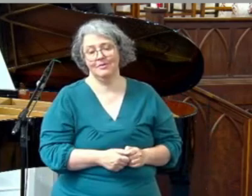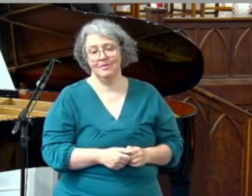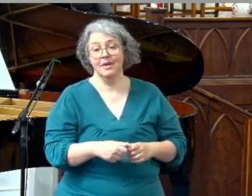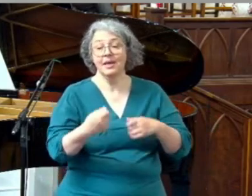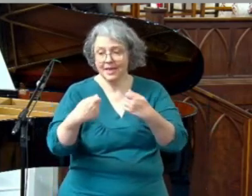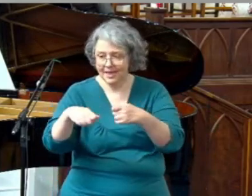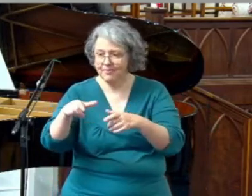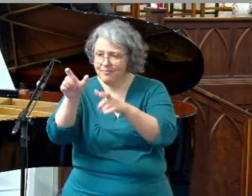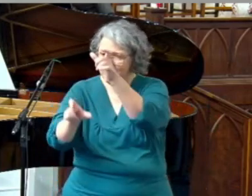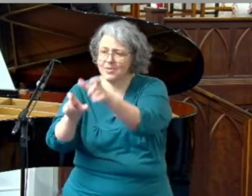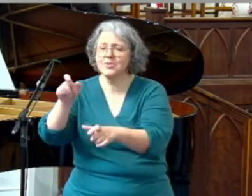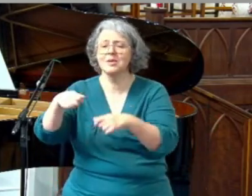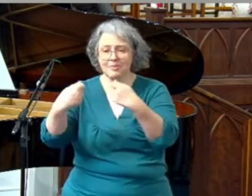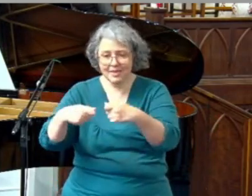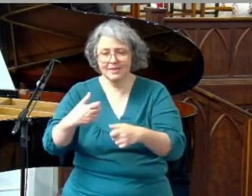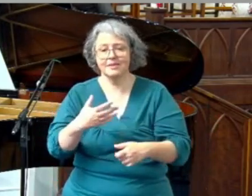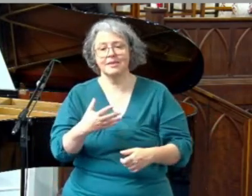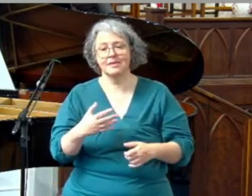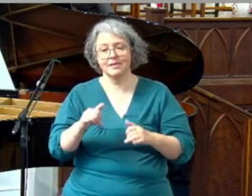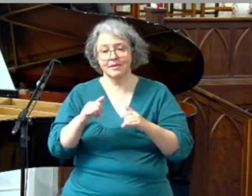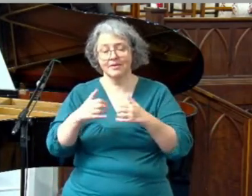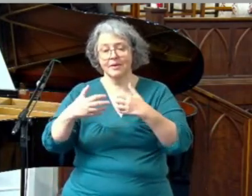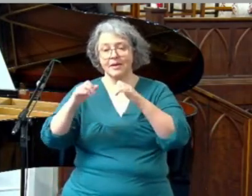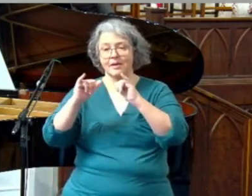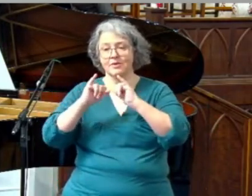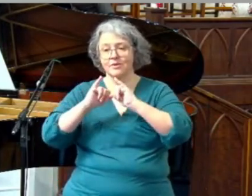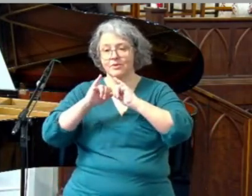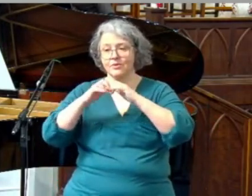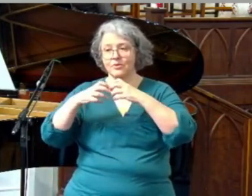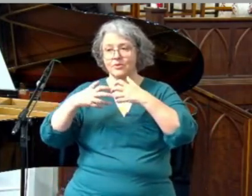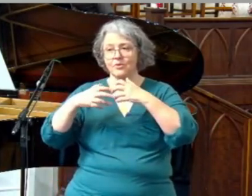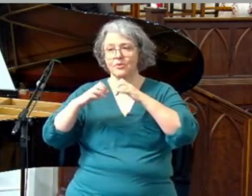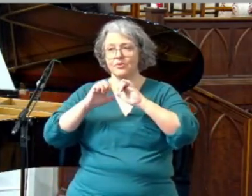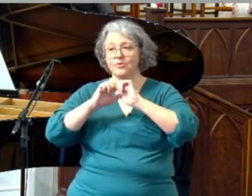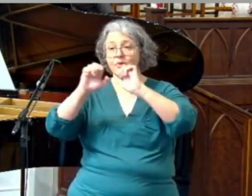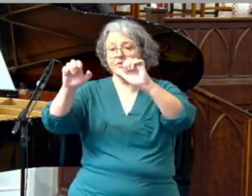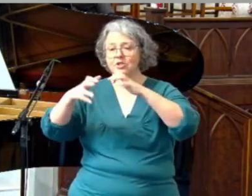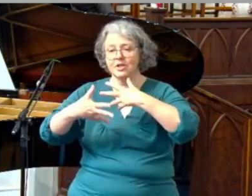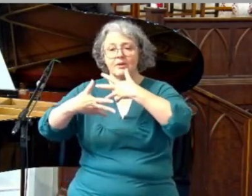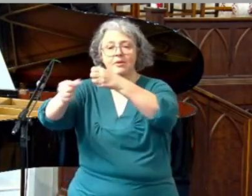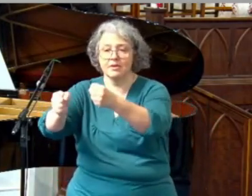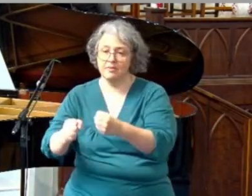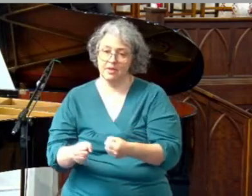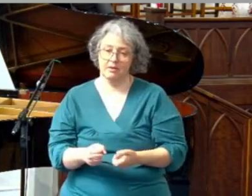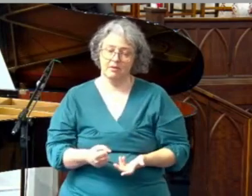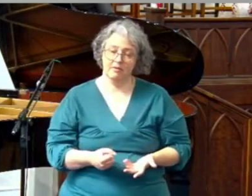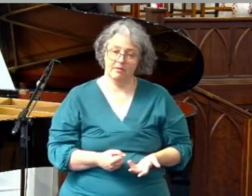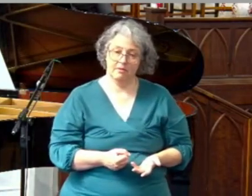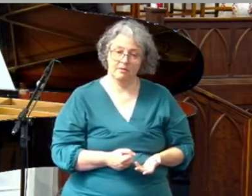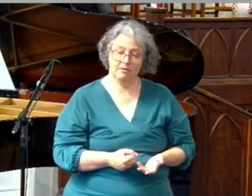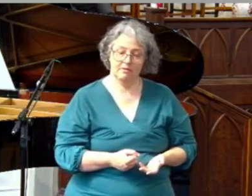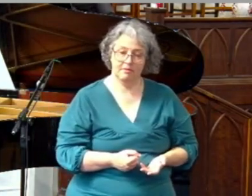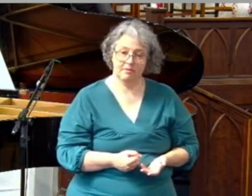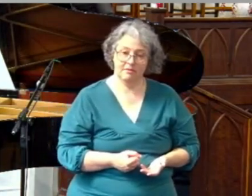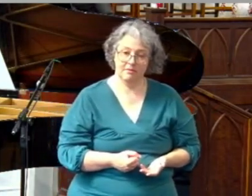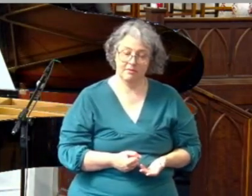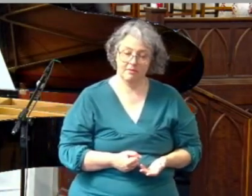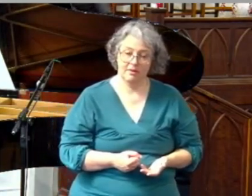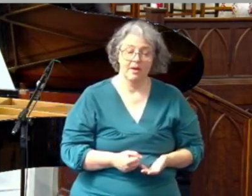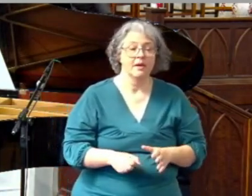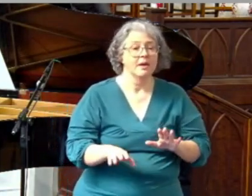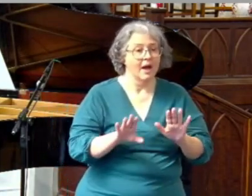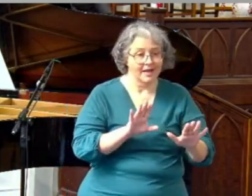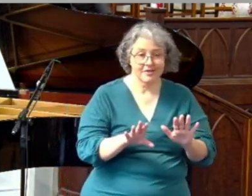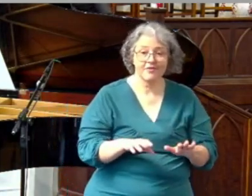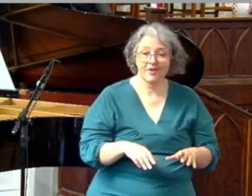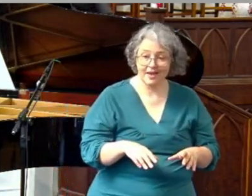do Evangelho, não é verdade? Como eles estão distantes dessa mensagem. Alguns ouvirão, de bom grado